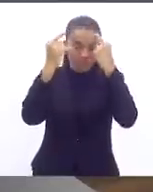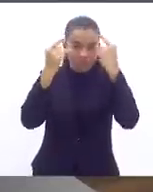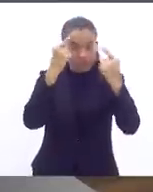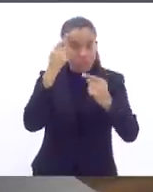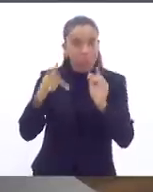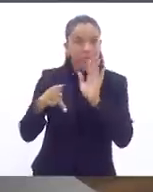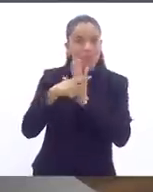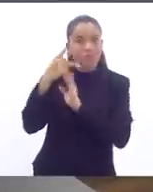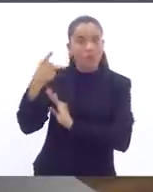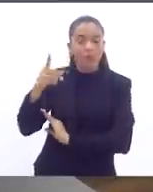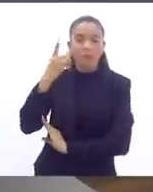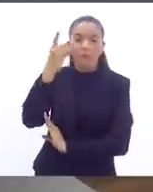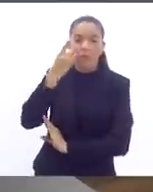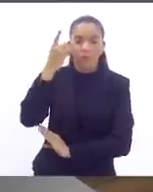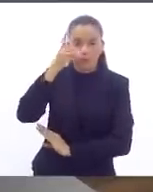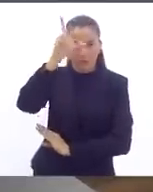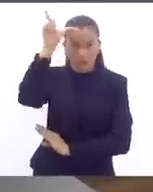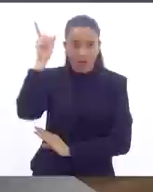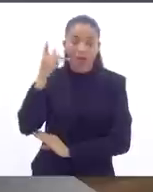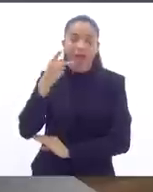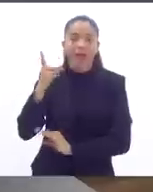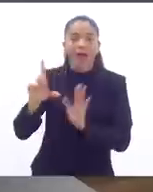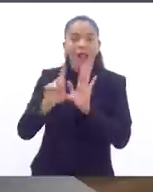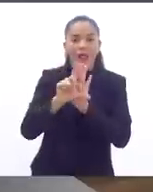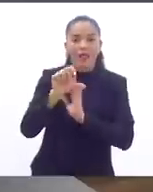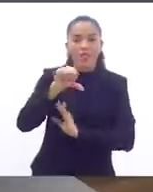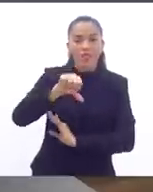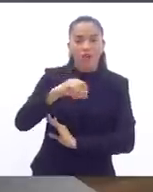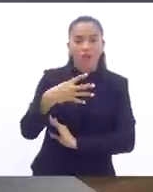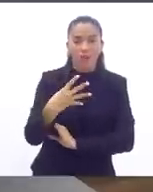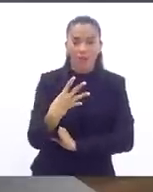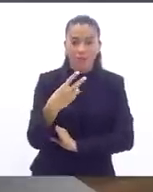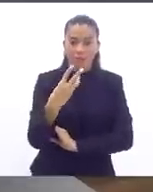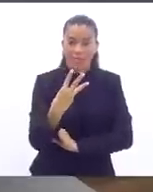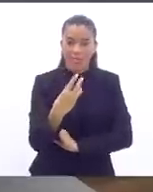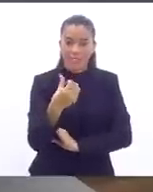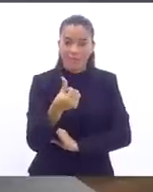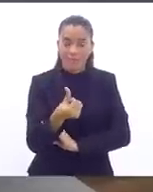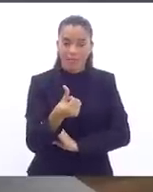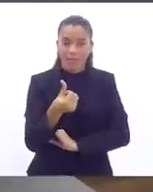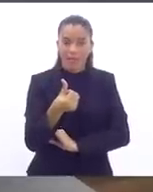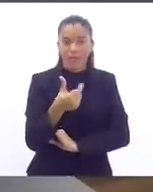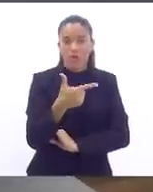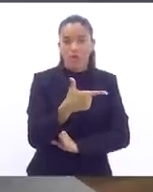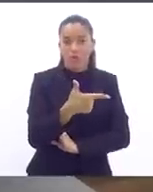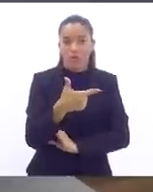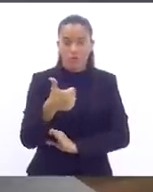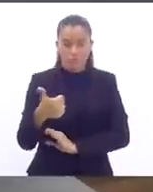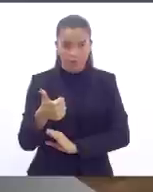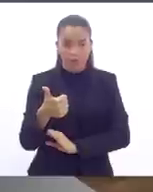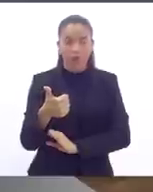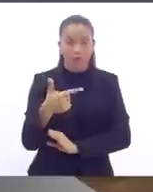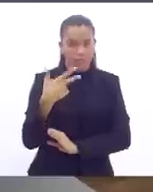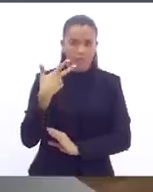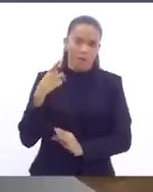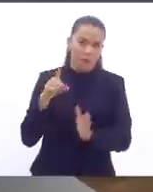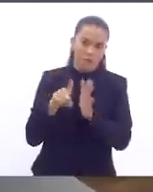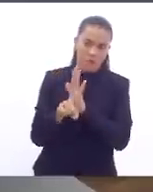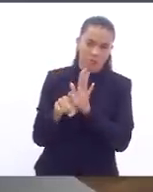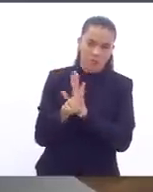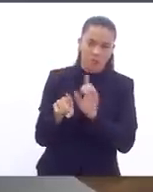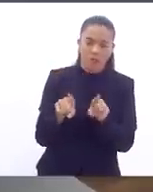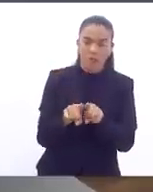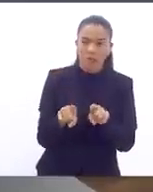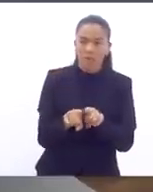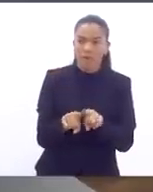é fato que a lei 9436 de 21 foi regulamentada por decreto e a gente vai questionar aqui até